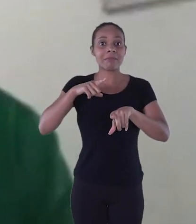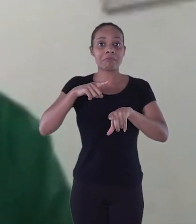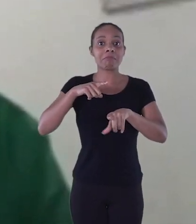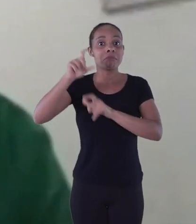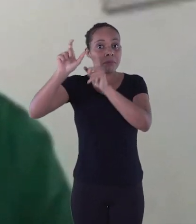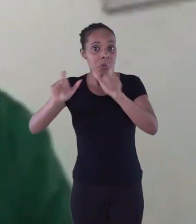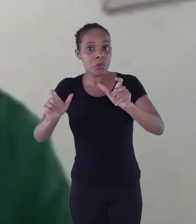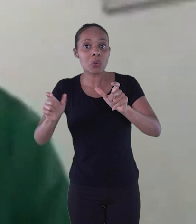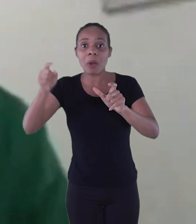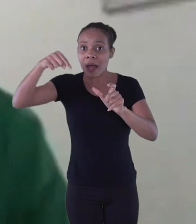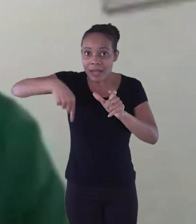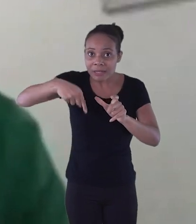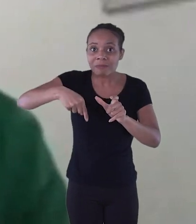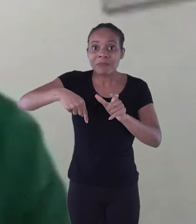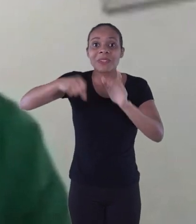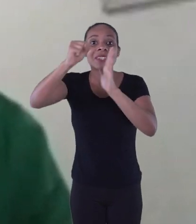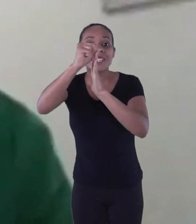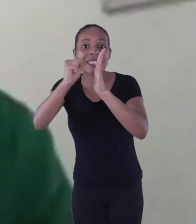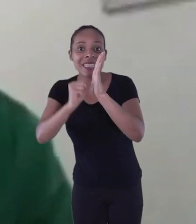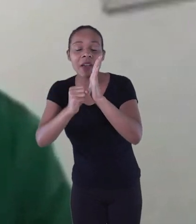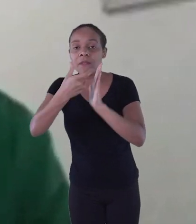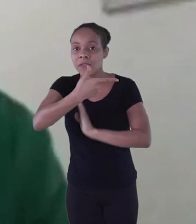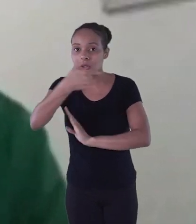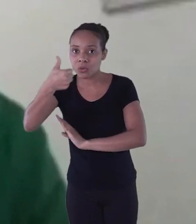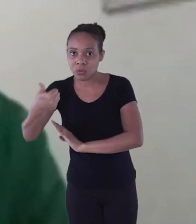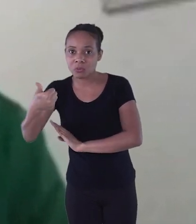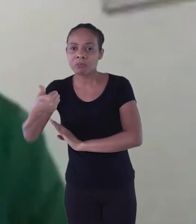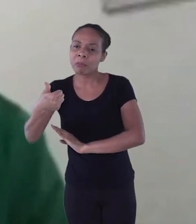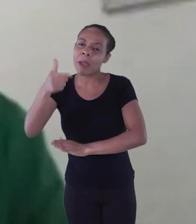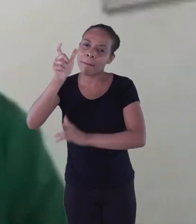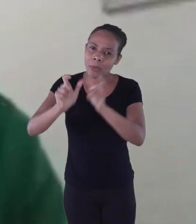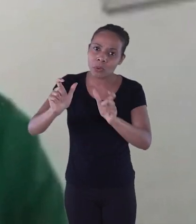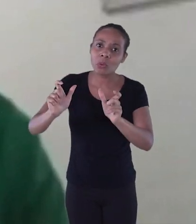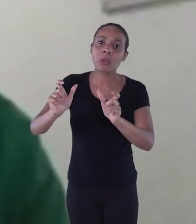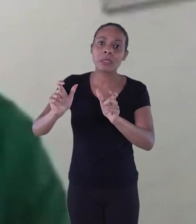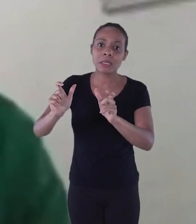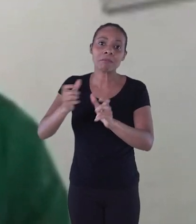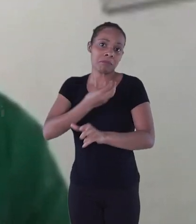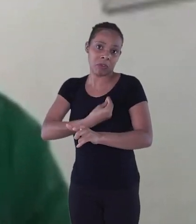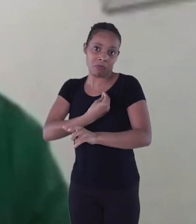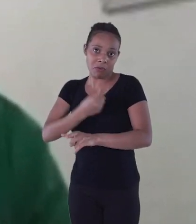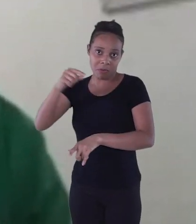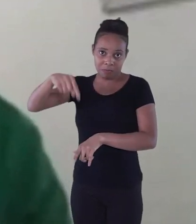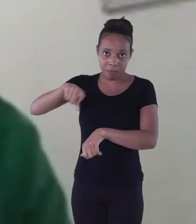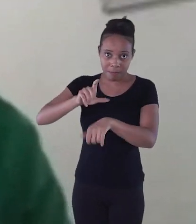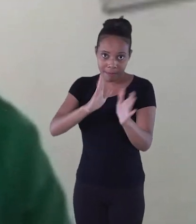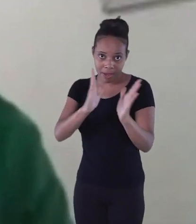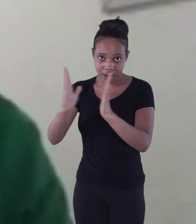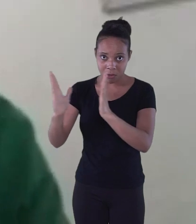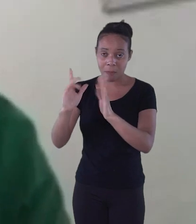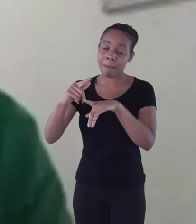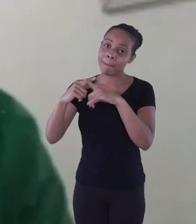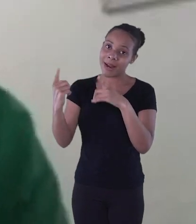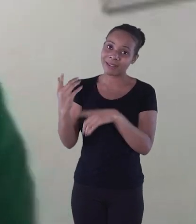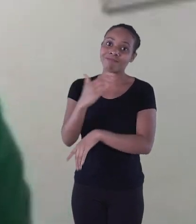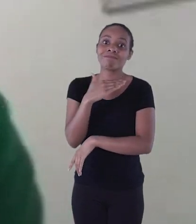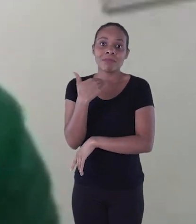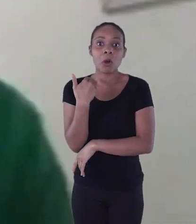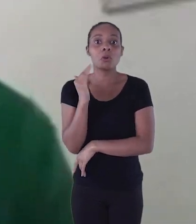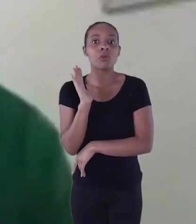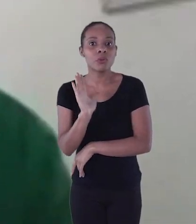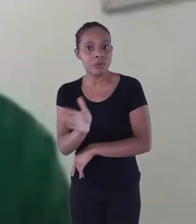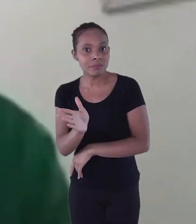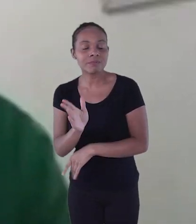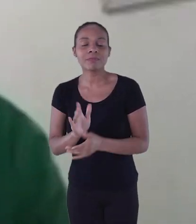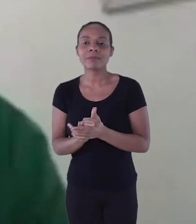pessoas que nasceram, mas já faleceram, e do final do século XX, e sempre com a preocupação de cobrir todas as áreas